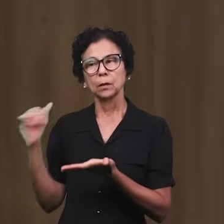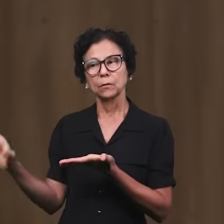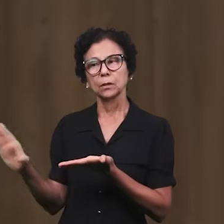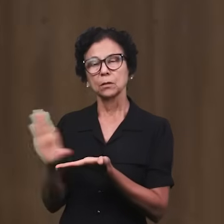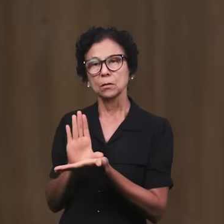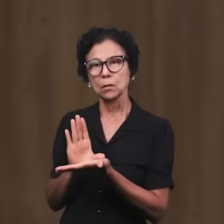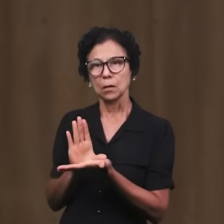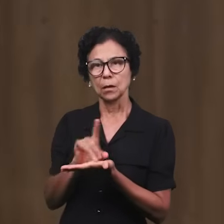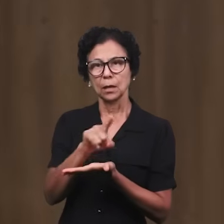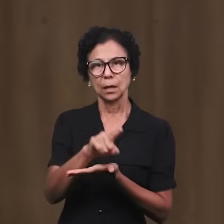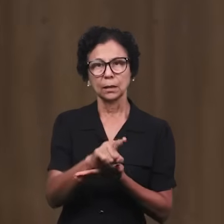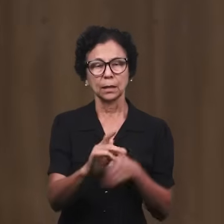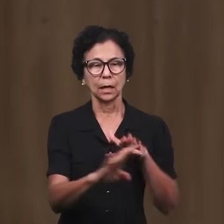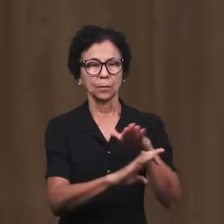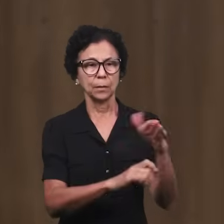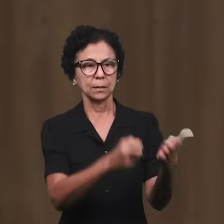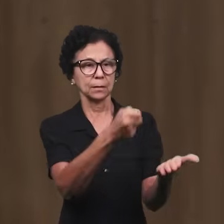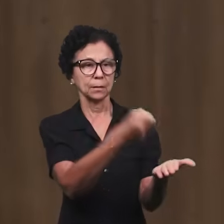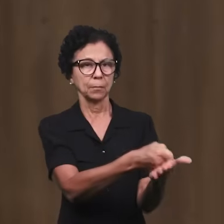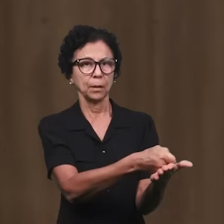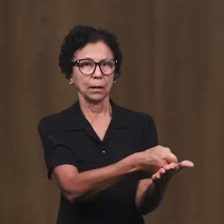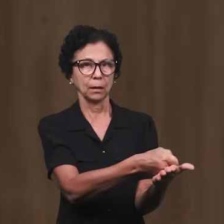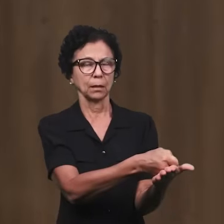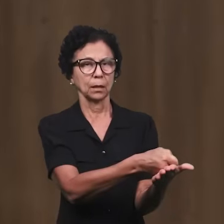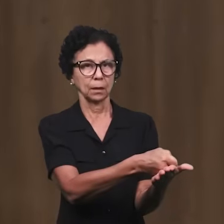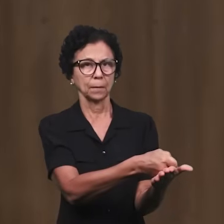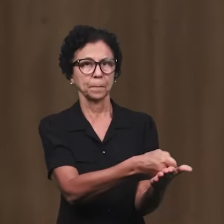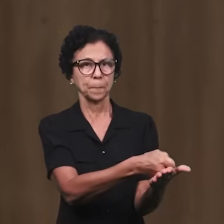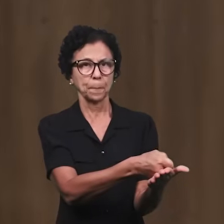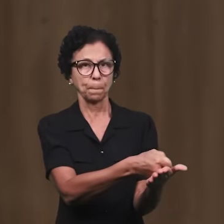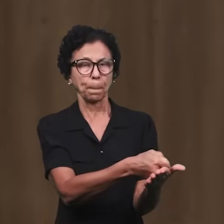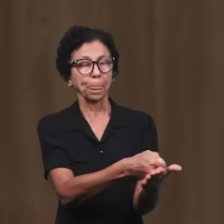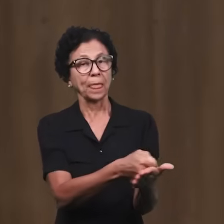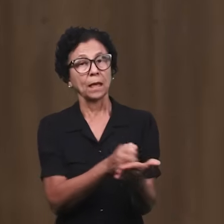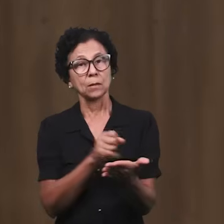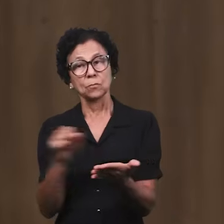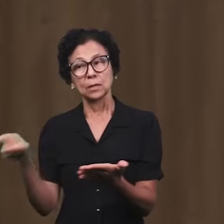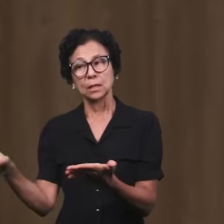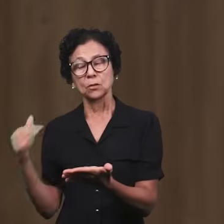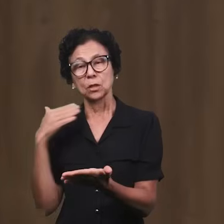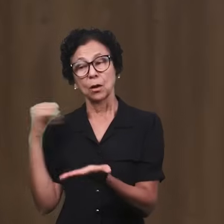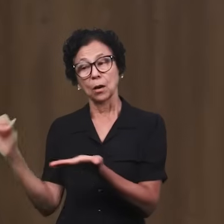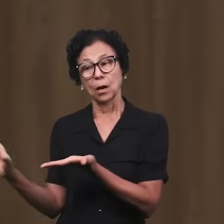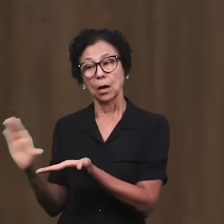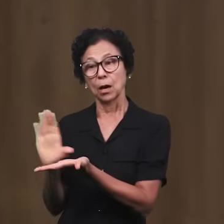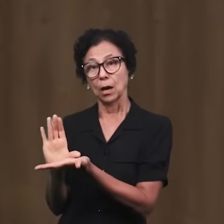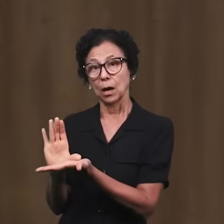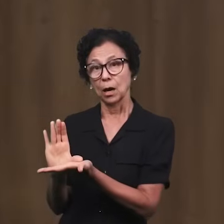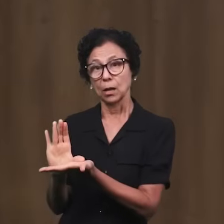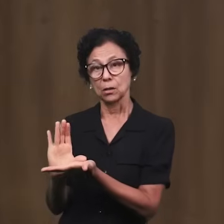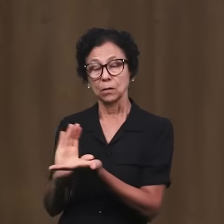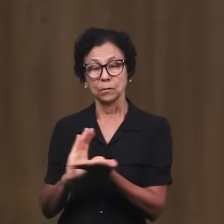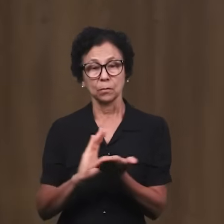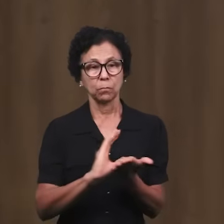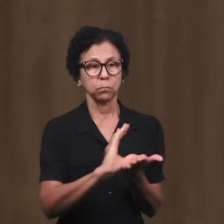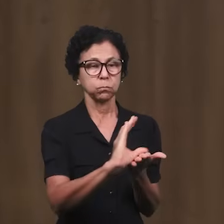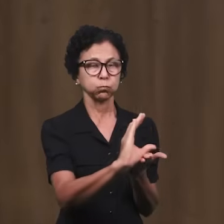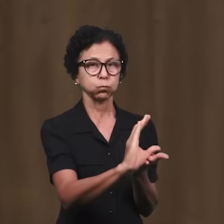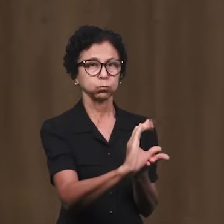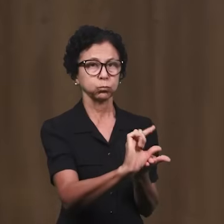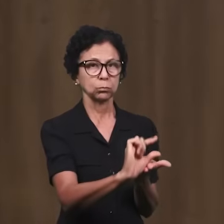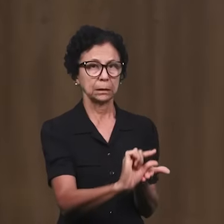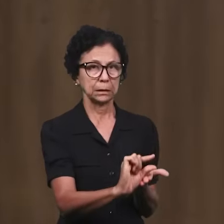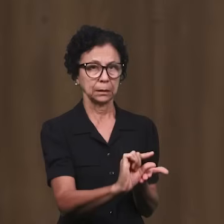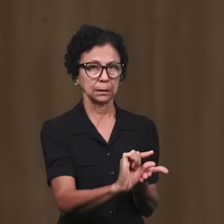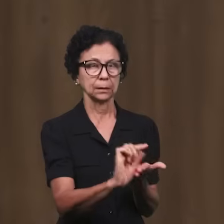pagando uma construtora. E se você já adquiriu o financiamento bancário, você já vai pagando uma parcela pequena